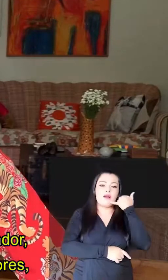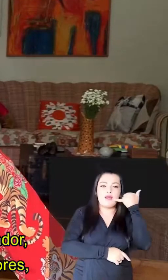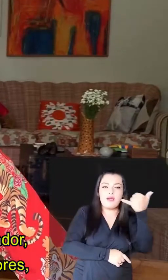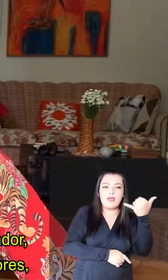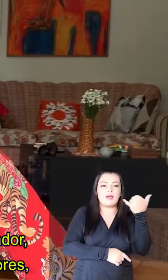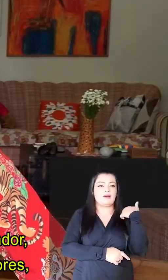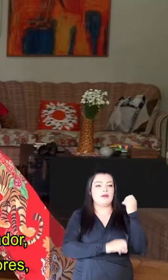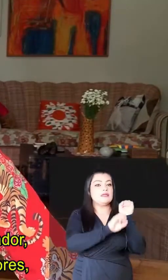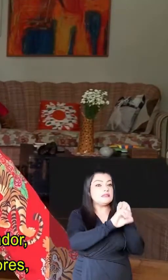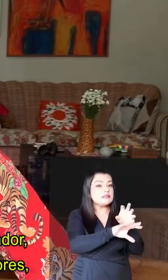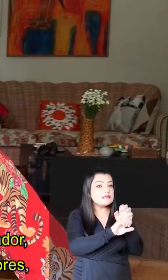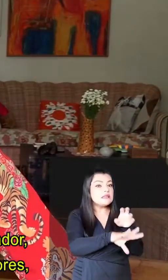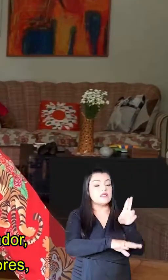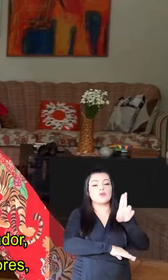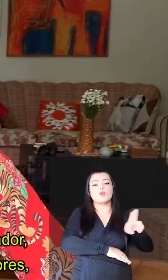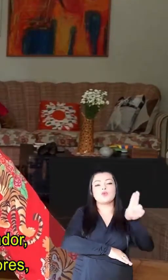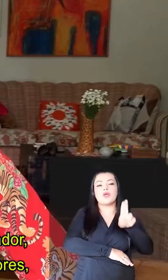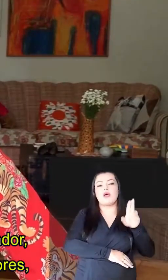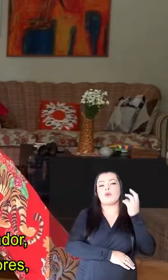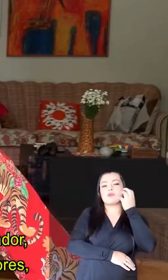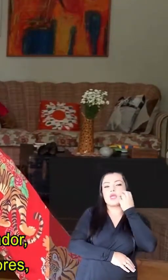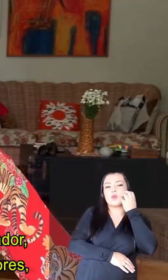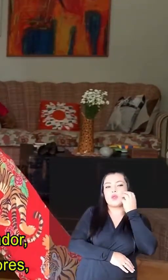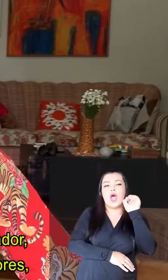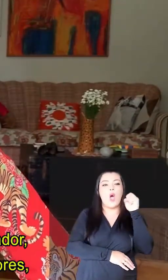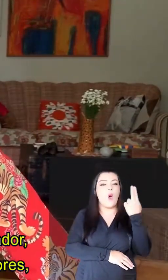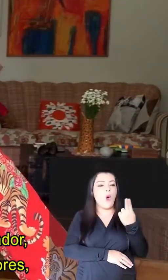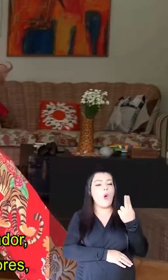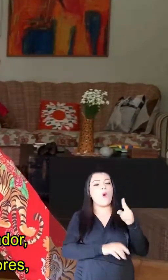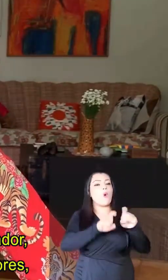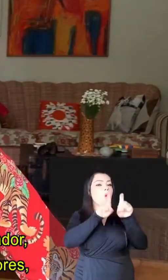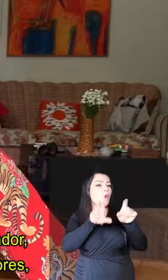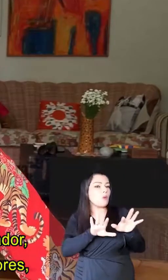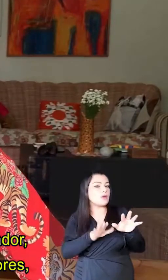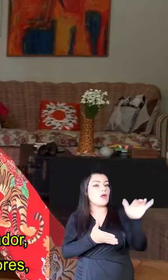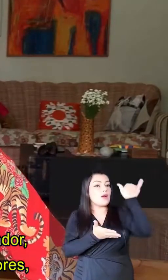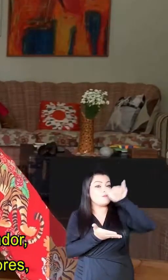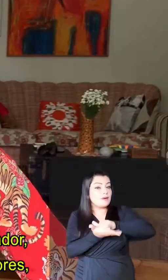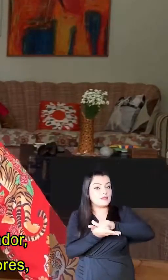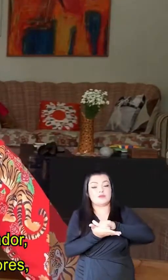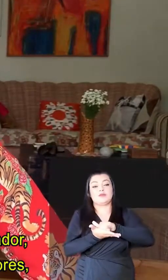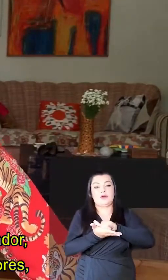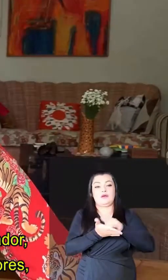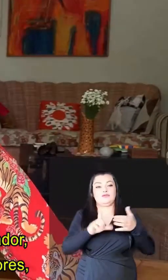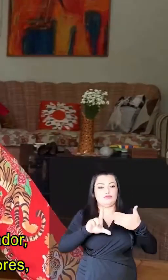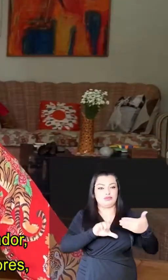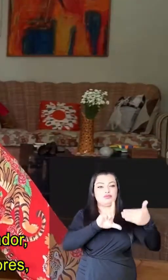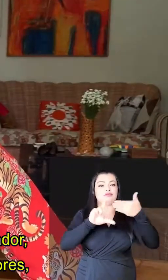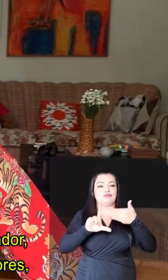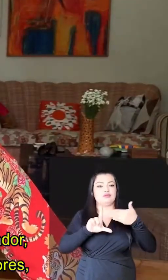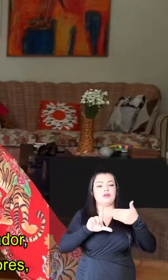gente ensina ele a usar o celular ou o computador, a baixar essa plataforma digital. E